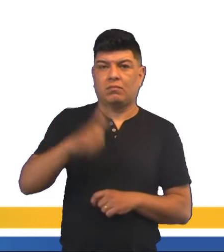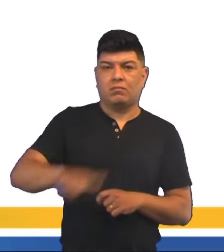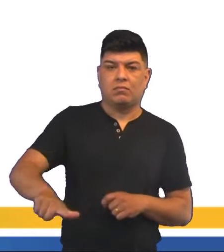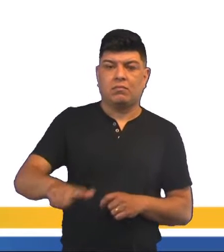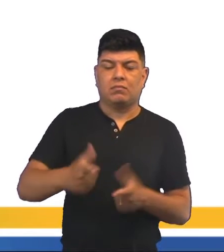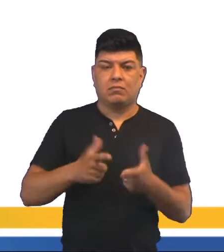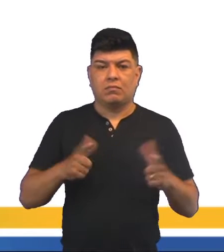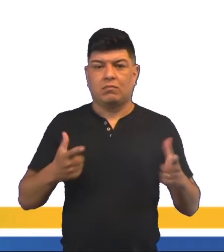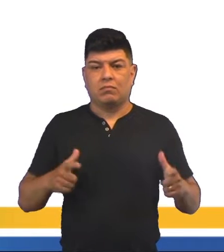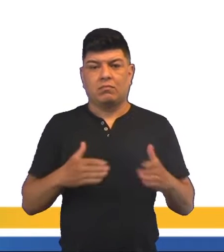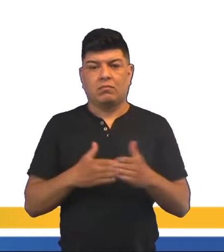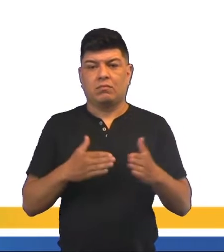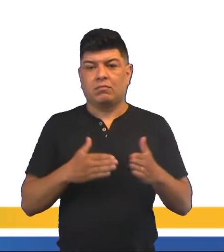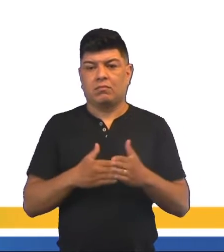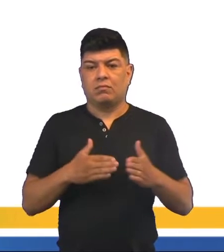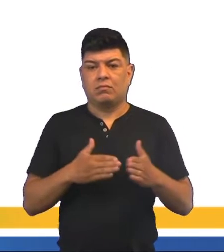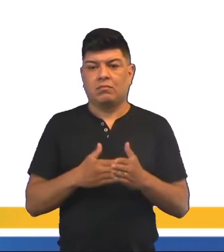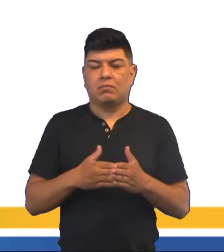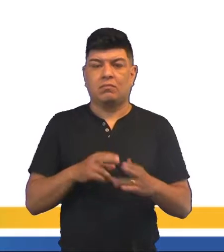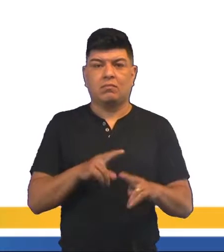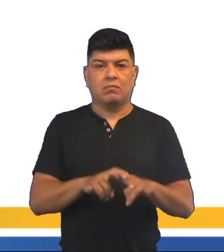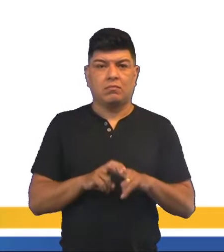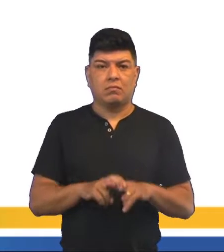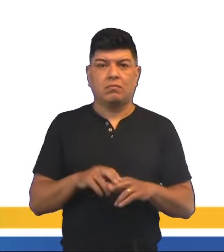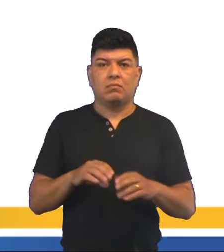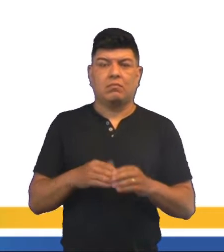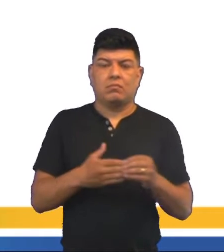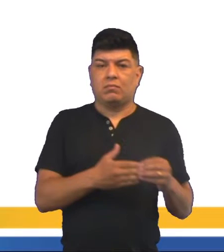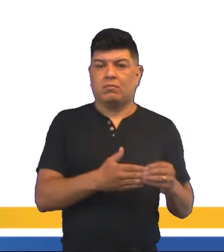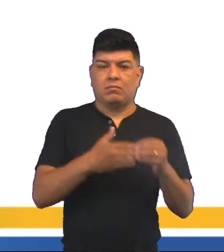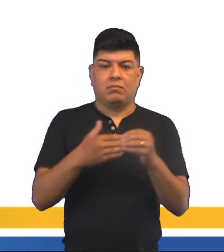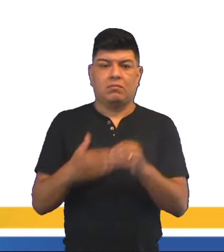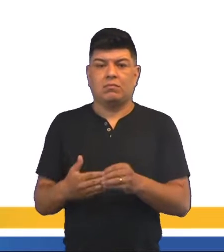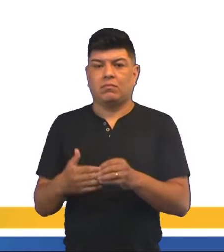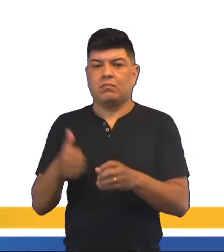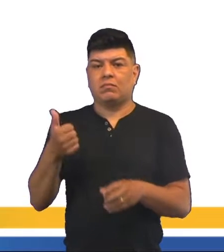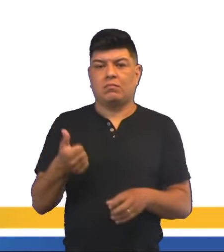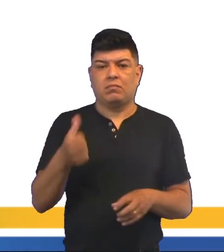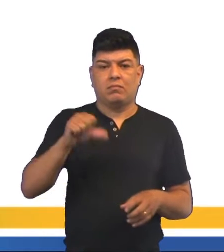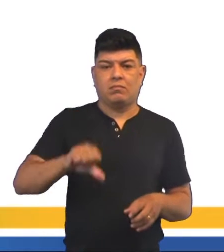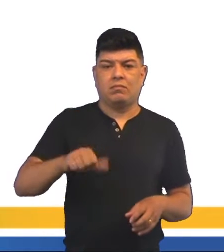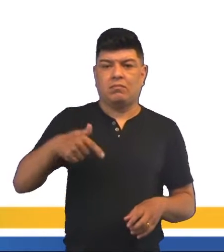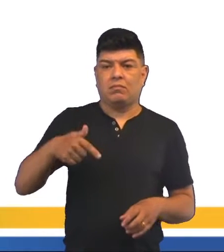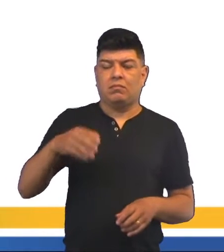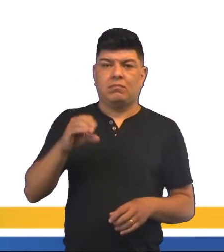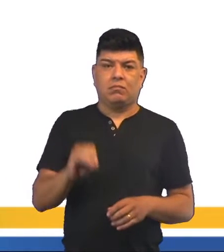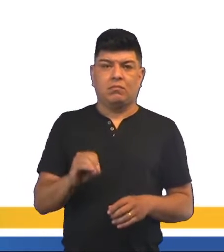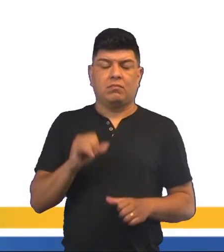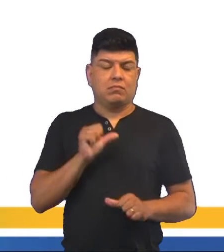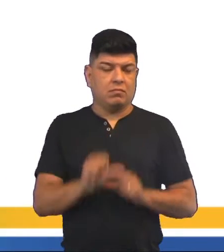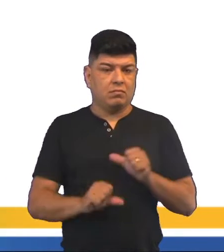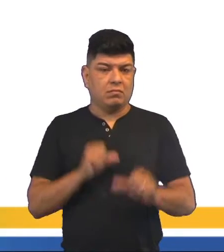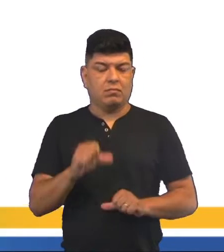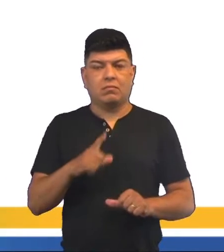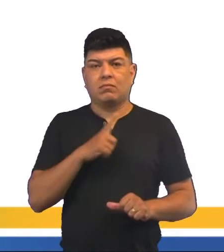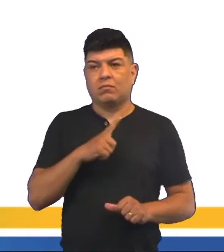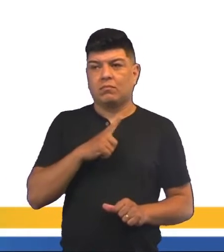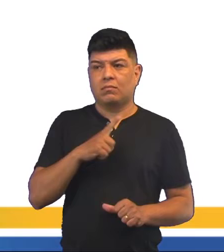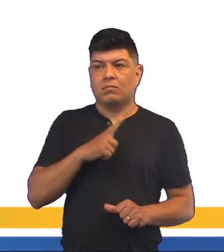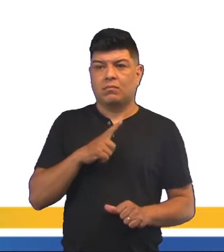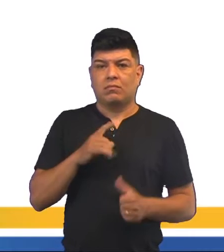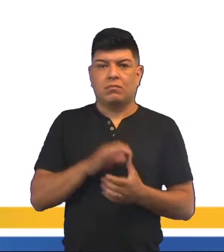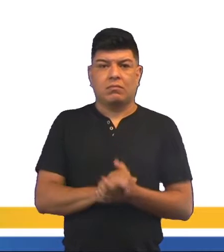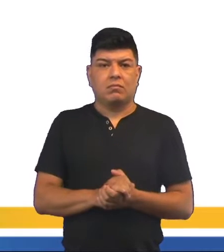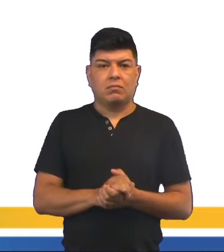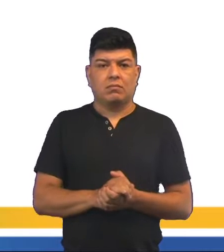com a expansão da fronteira agropecuária. Então, a gente trouxe, aí a década de 70, ela trouxe profundas alterações nesse cenário, né, decorrente